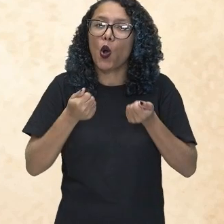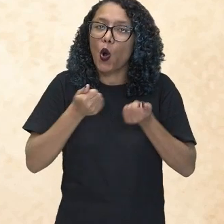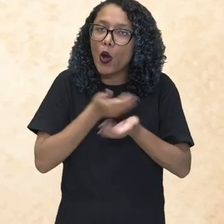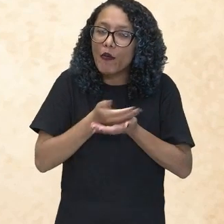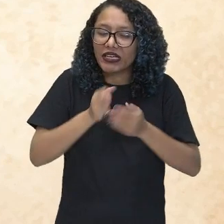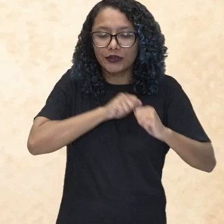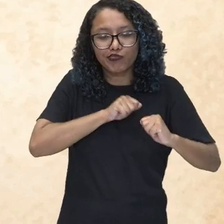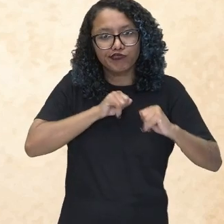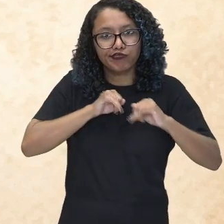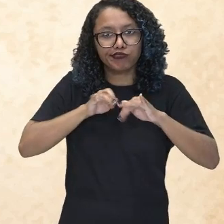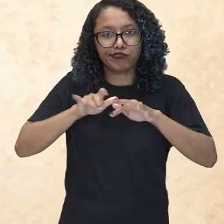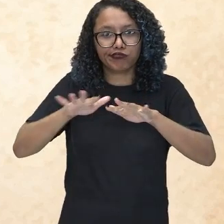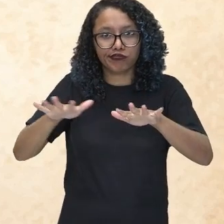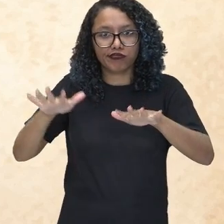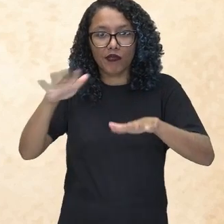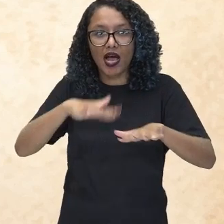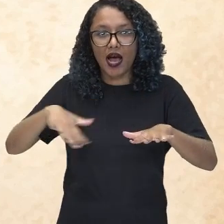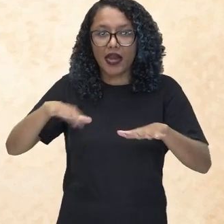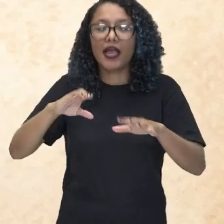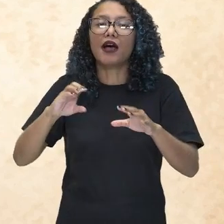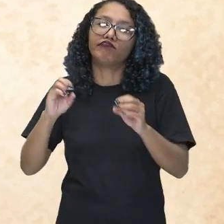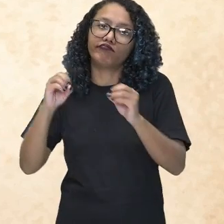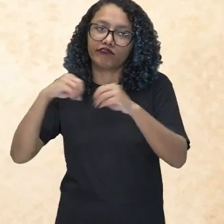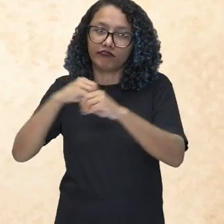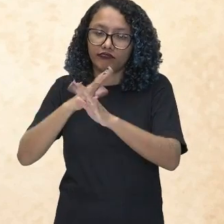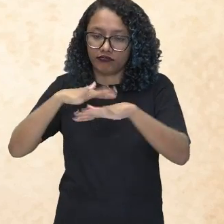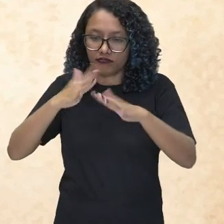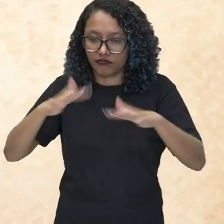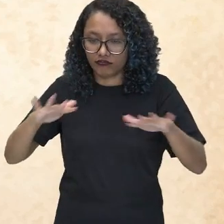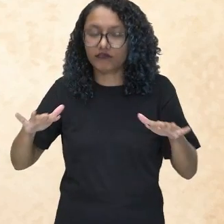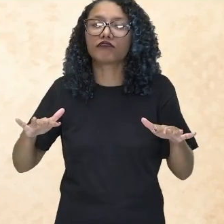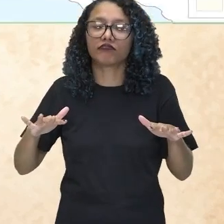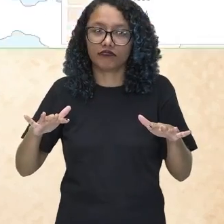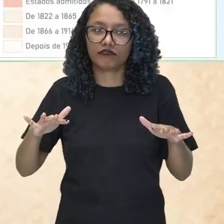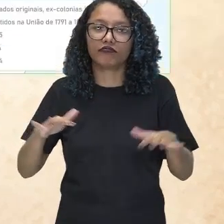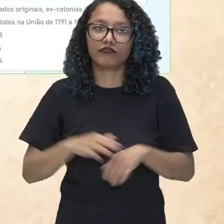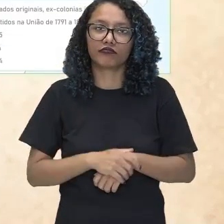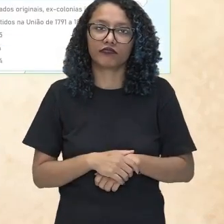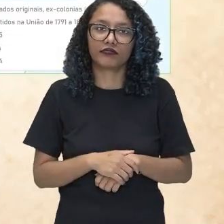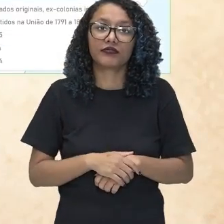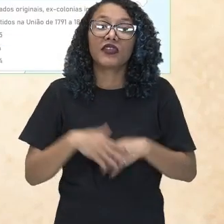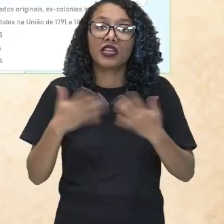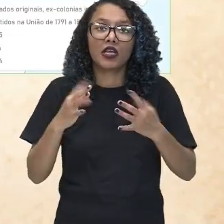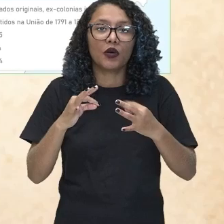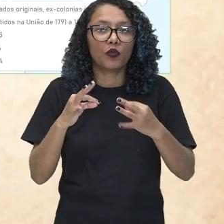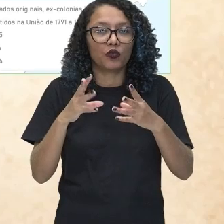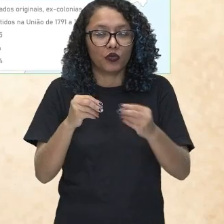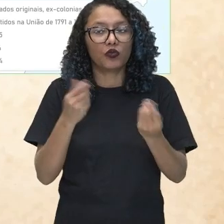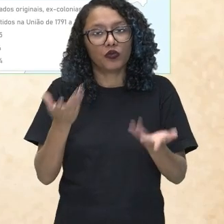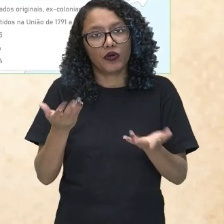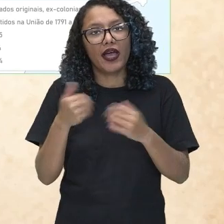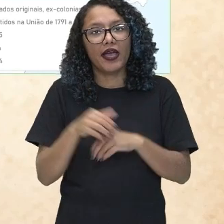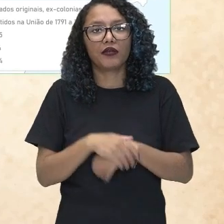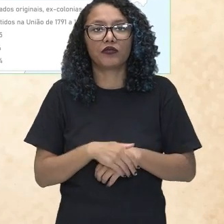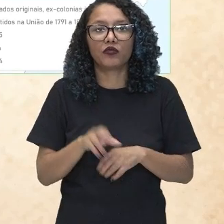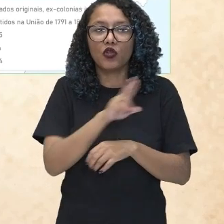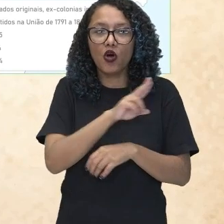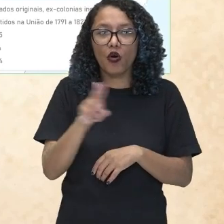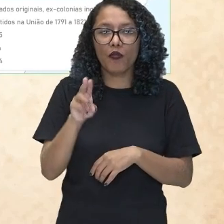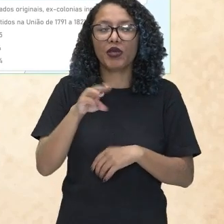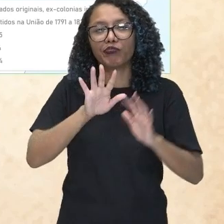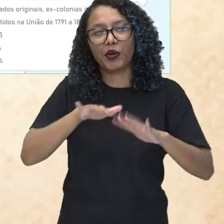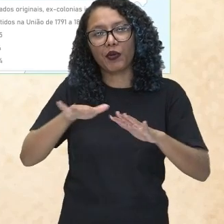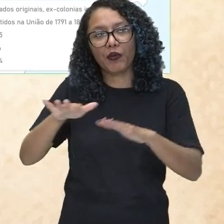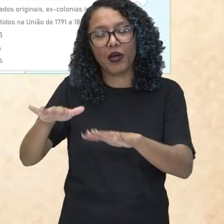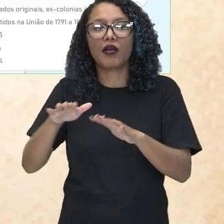em direção ao Oceano Pacífico, ok? E a partir disso é o que nós chamamos, então, de marcha para o Oeste. Eles também acreditavam